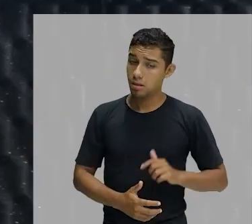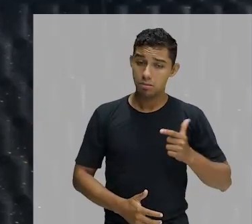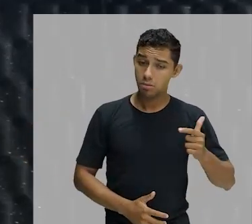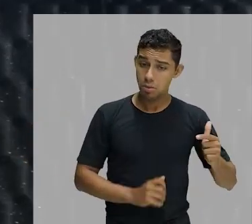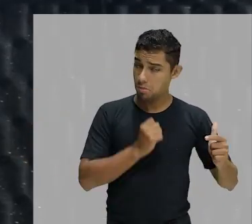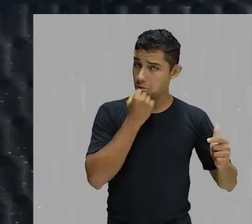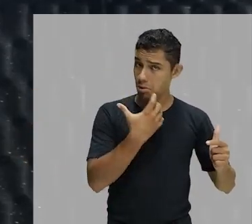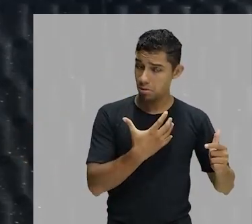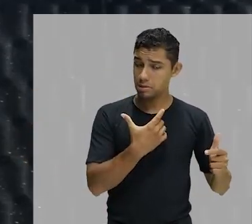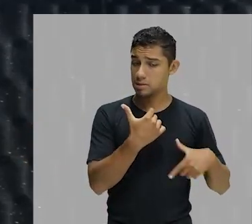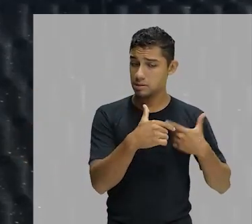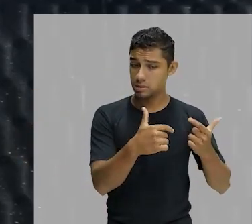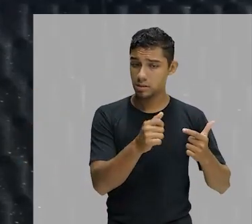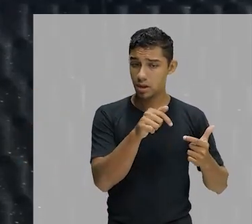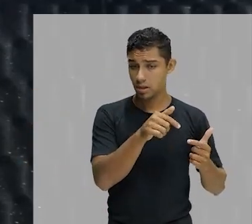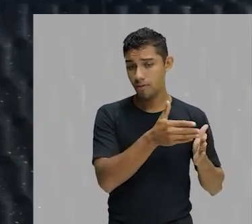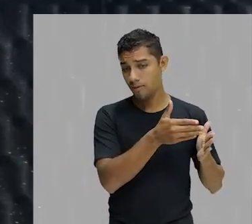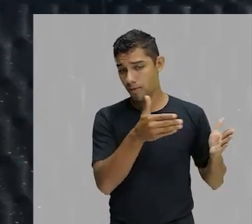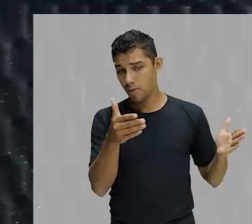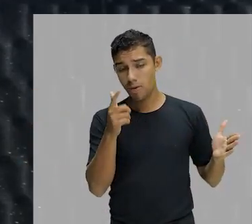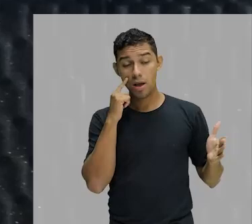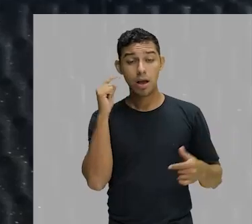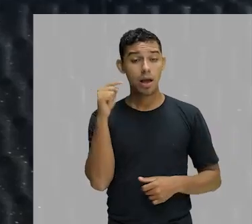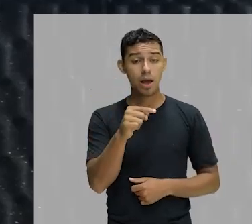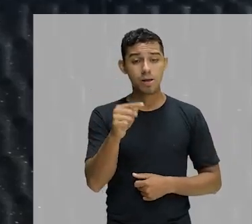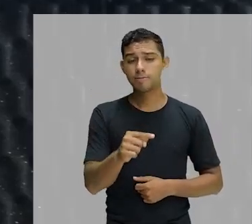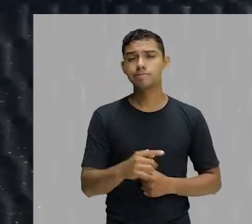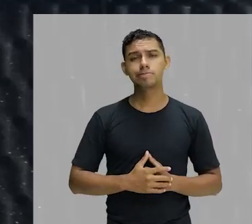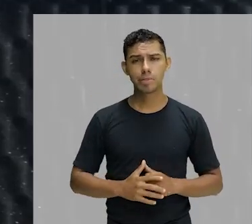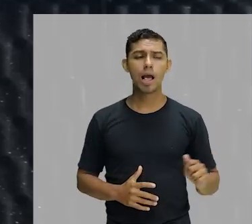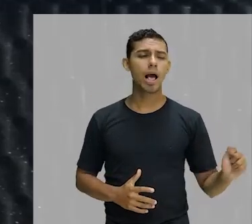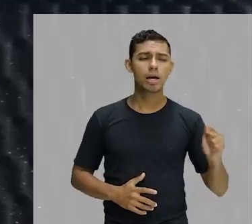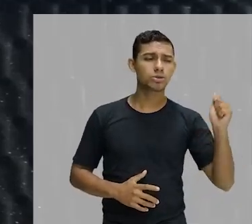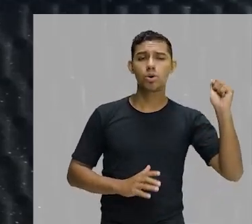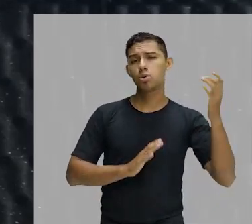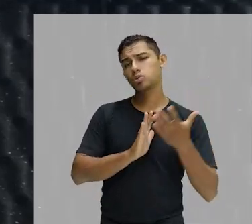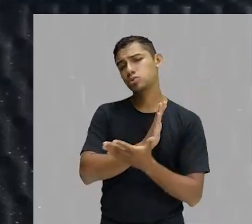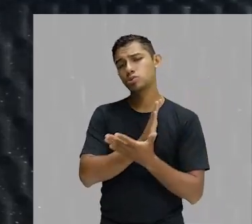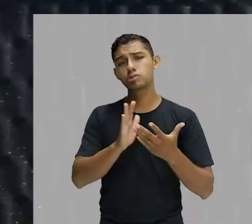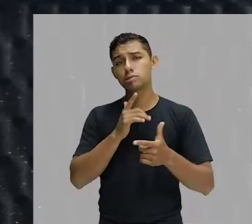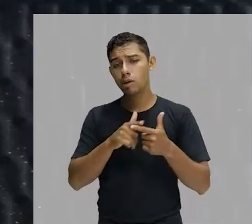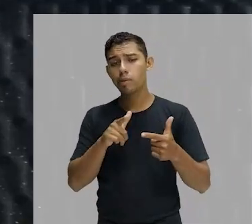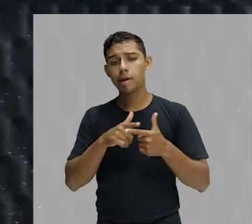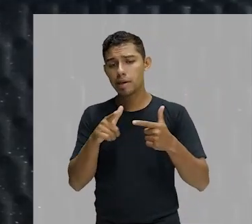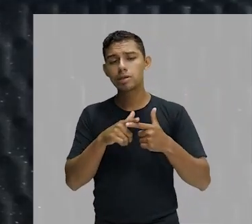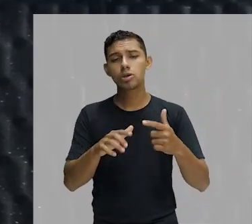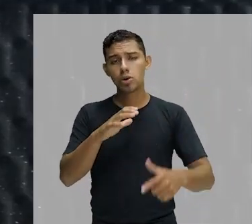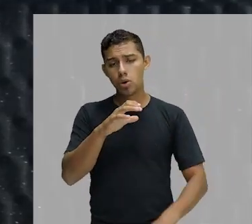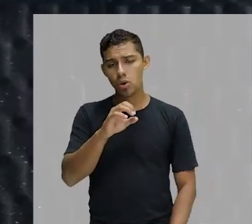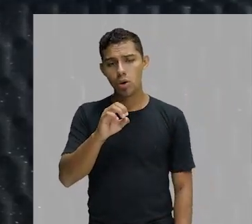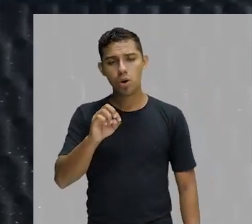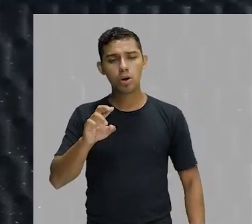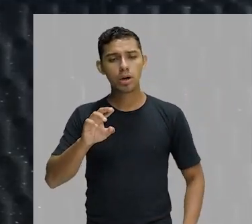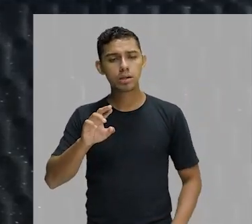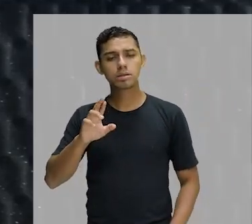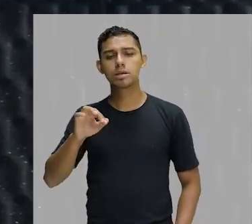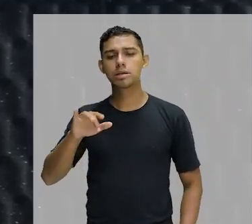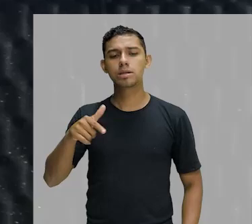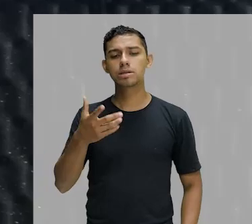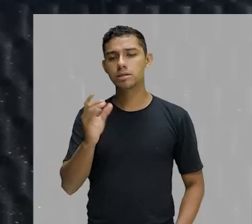nessa fase, esse indivíduo vai se tornar um adulto com alguns problemas de coordenação motora.